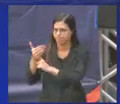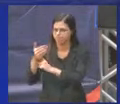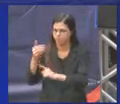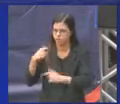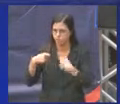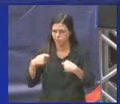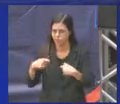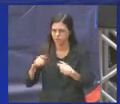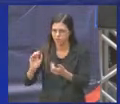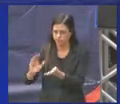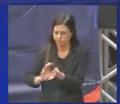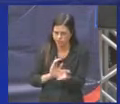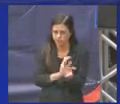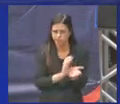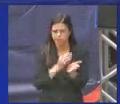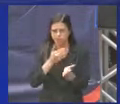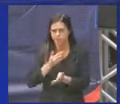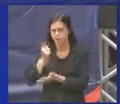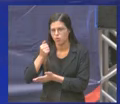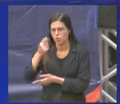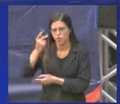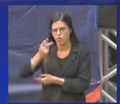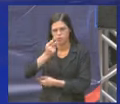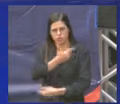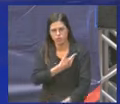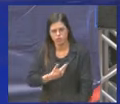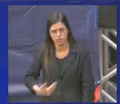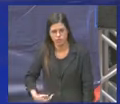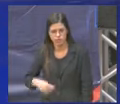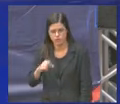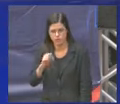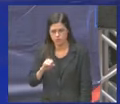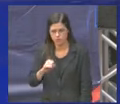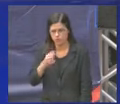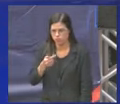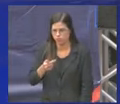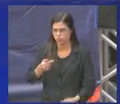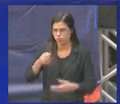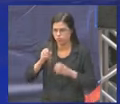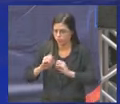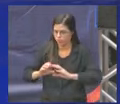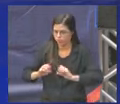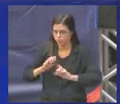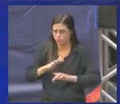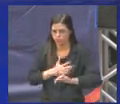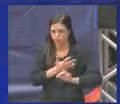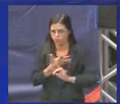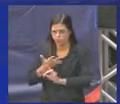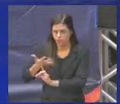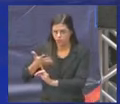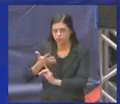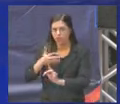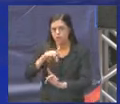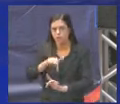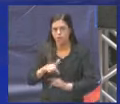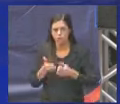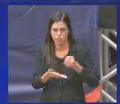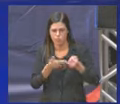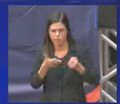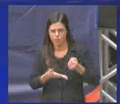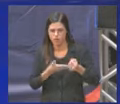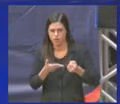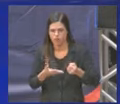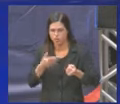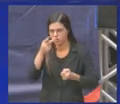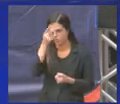de incentivos, melhores políticas públicas, mas se a gente não tiver a educação ambiental como grande alicerce desse ponto, a gente, ninguém